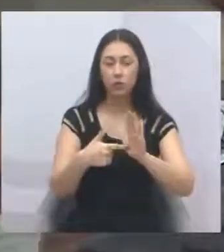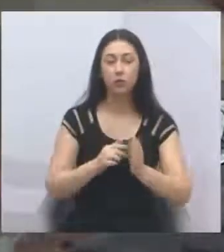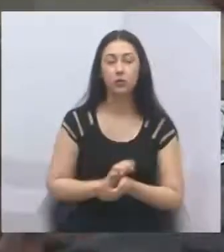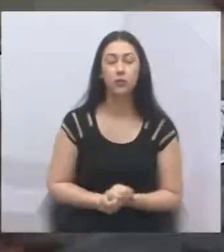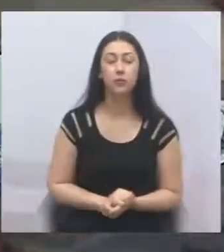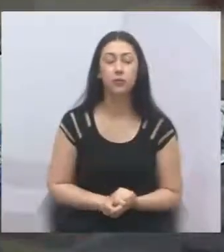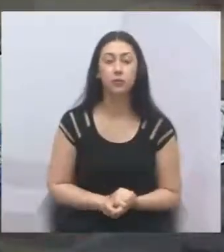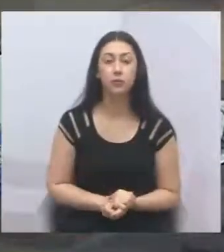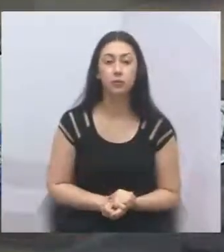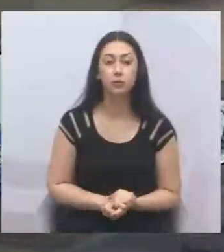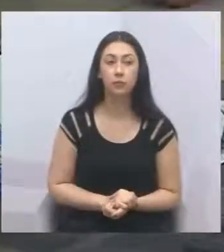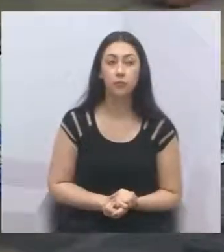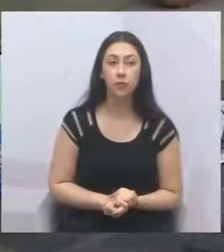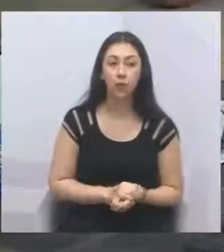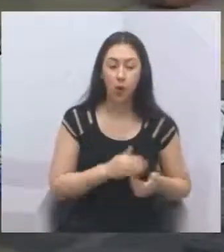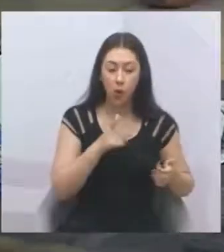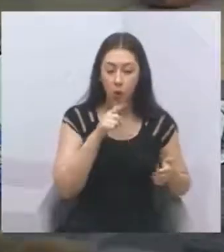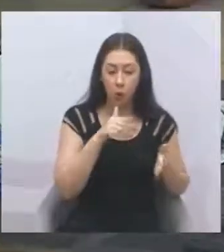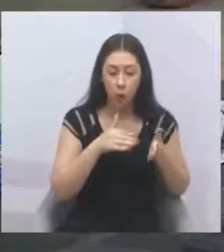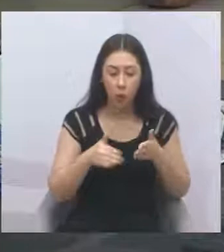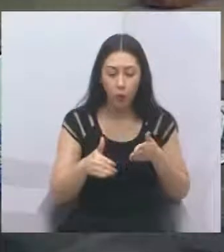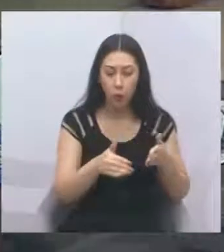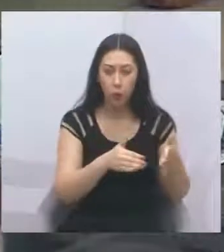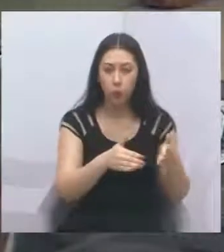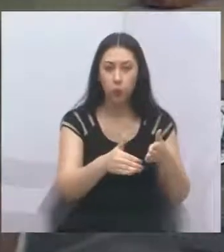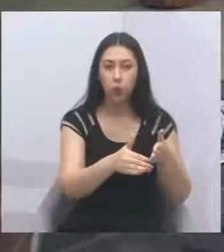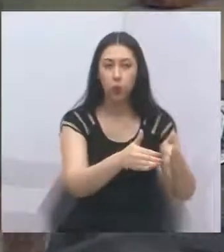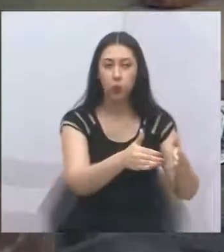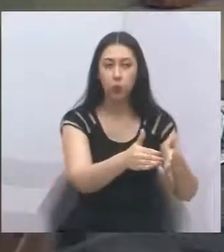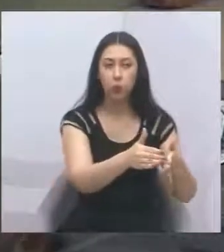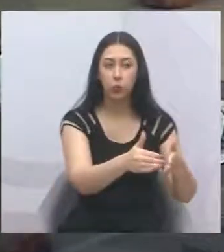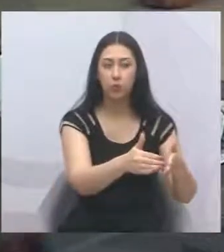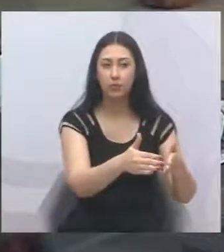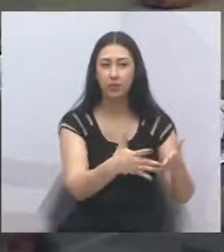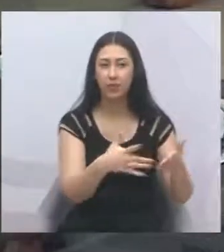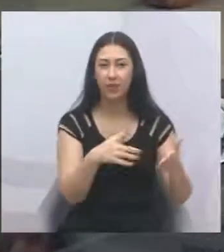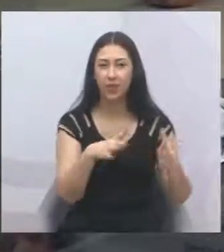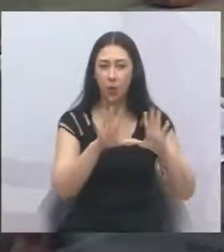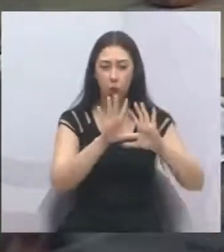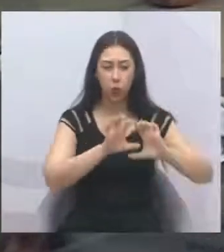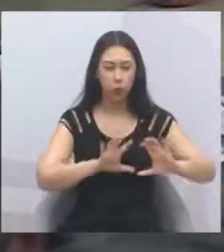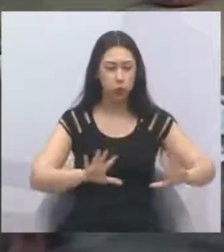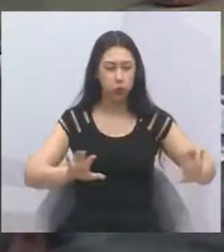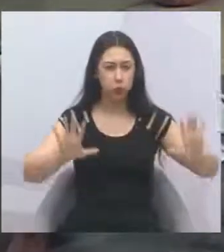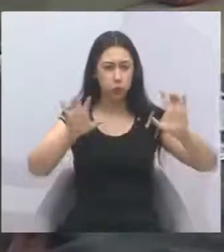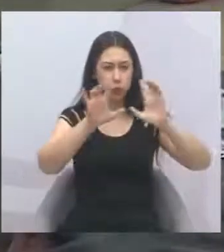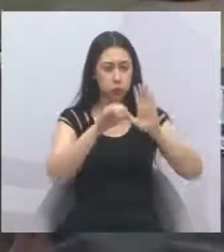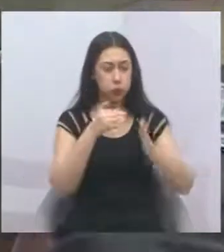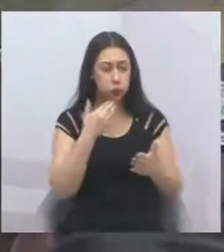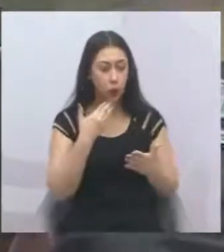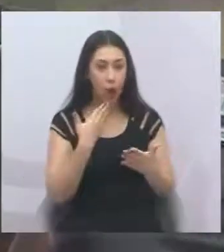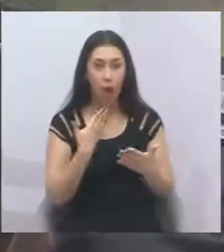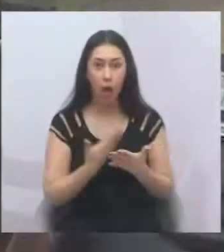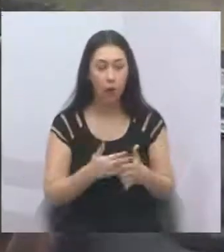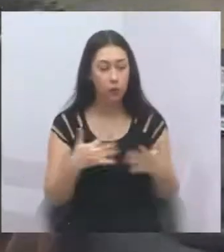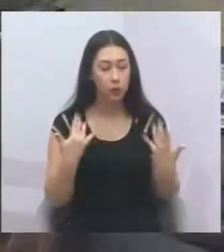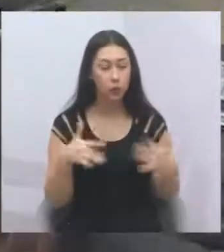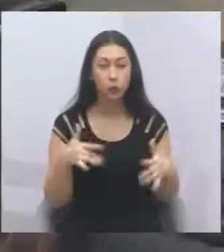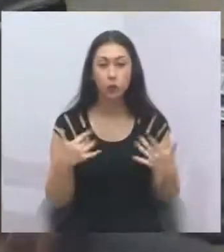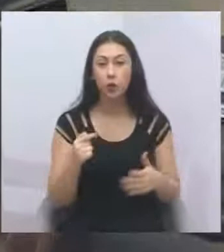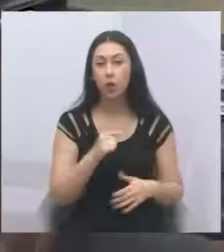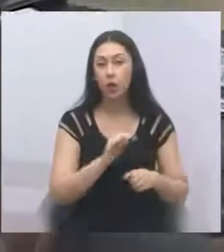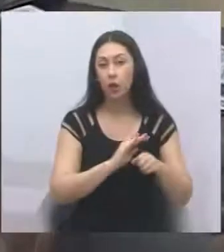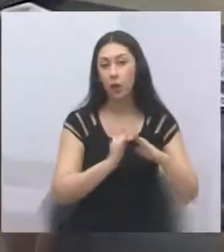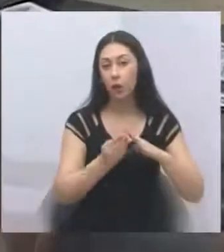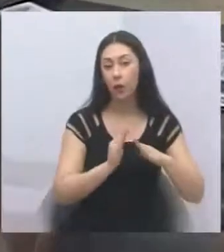Câmara. Esse córrego está muito, uma espuma que dá assustadora para o bairro Santana